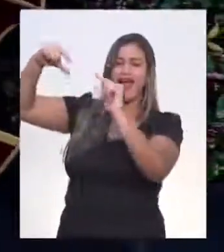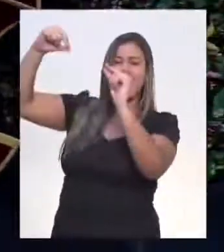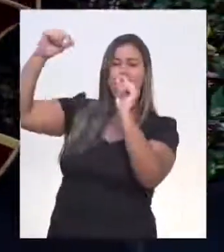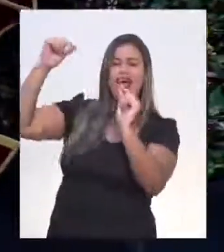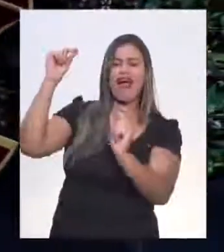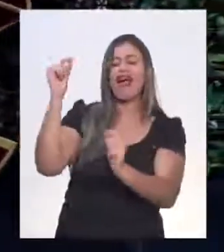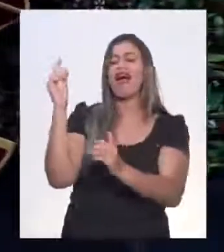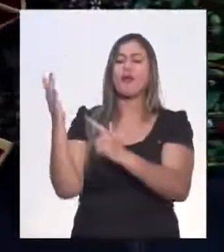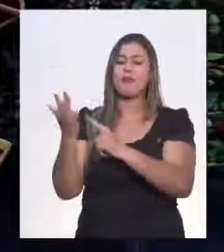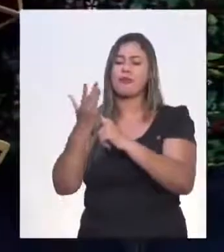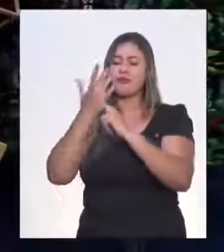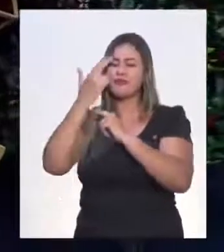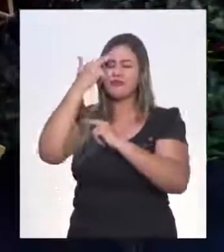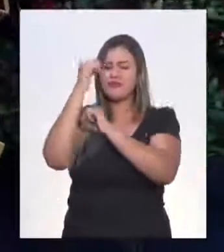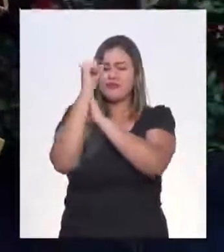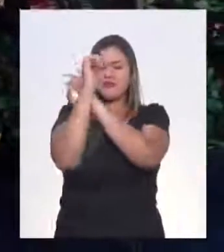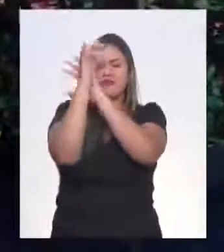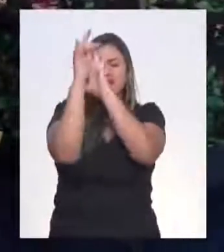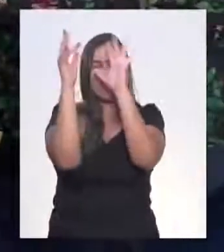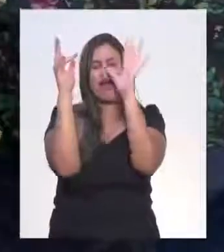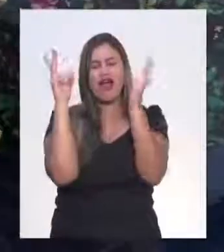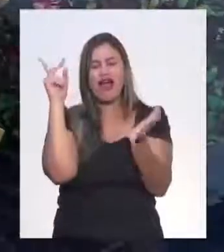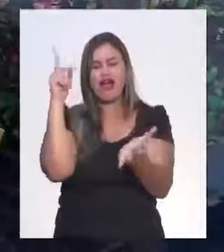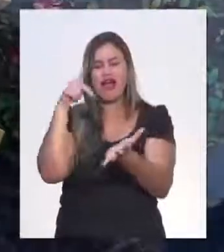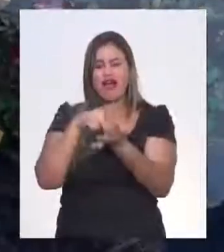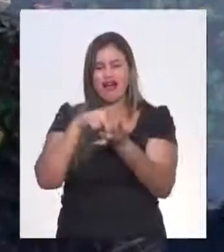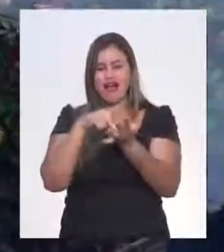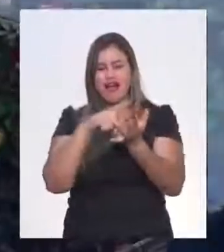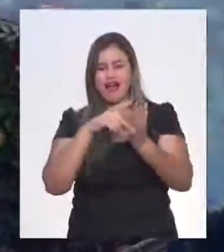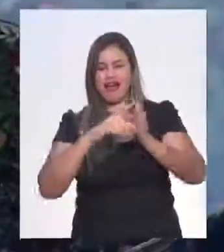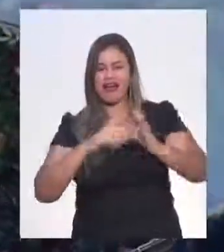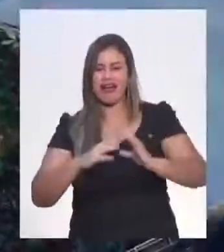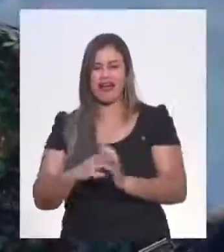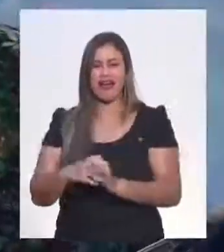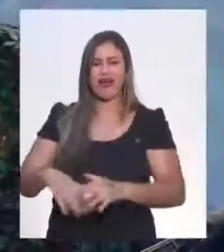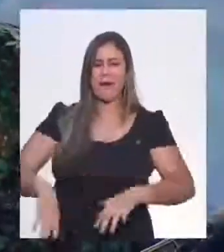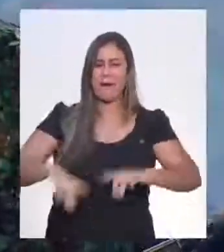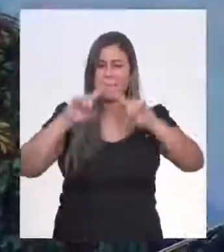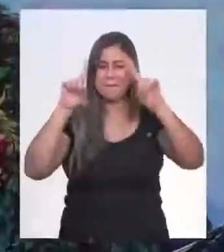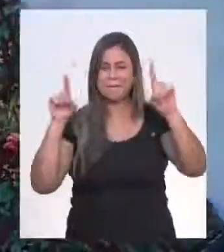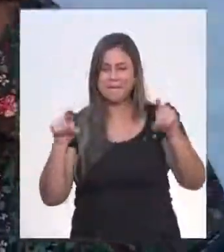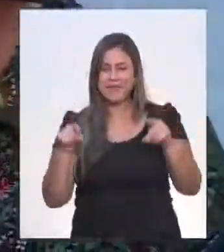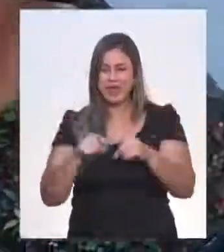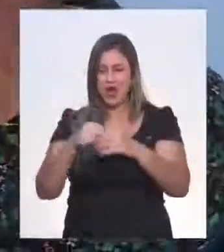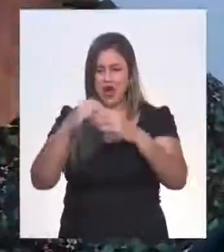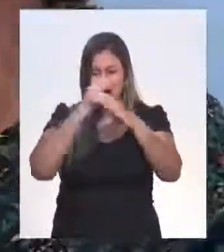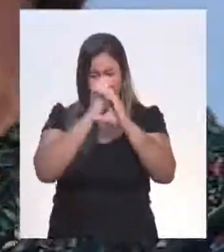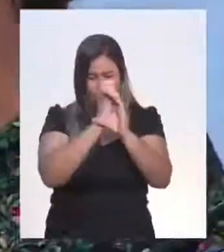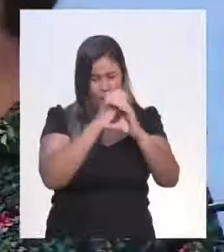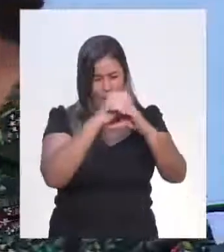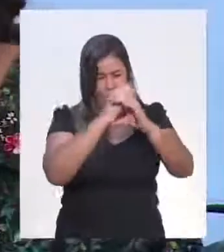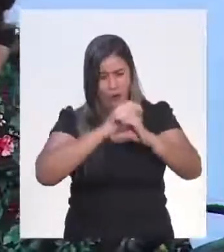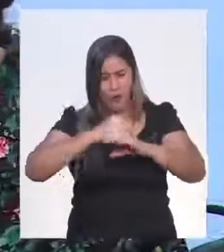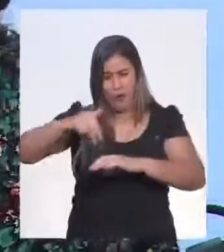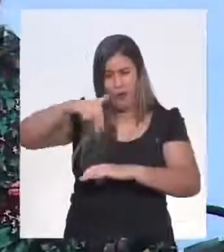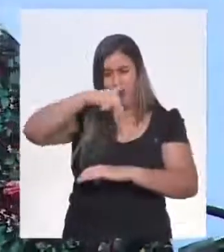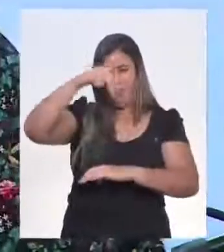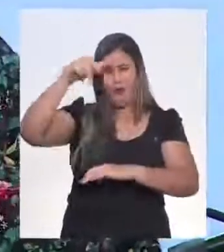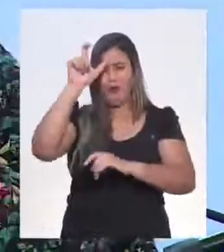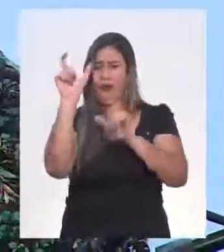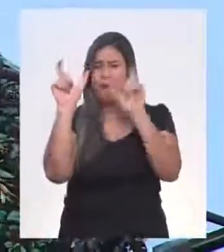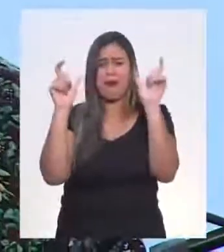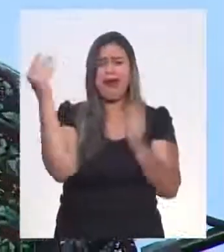sonhos verdadeiros pneumo ultra microscópico civil subiu a